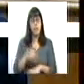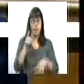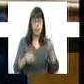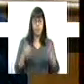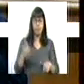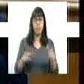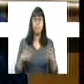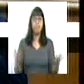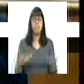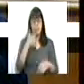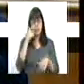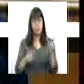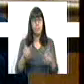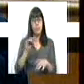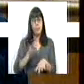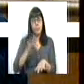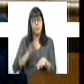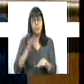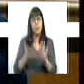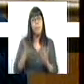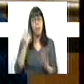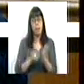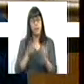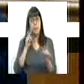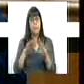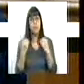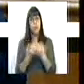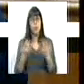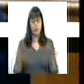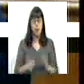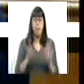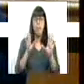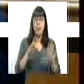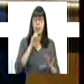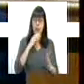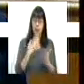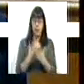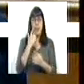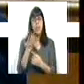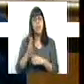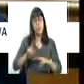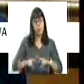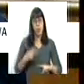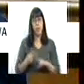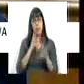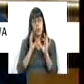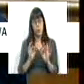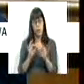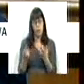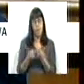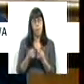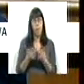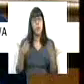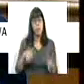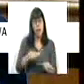aos utentes, sobretudo aos utentes mais fragilizados do ponto de vista social. Mas também podia dar o exemplo do reforço dos cuidados de